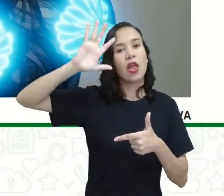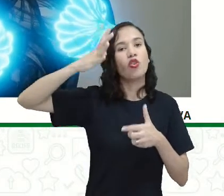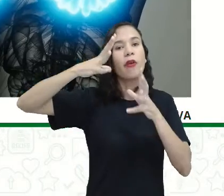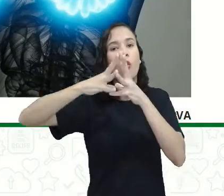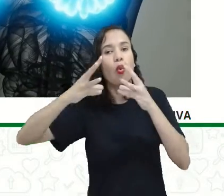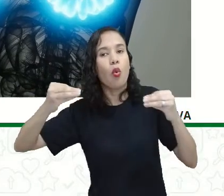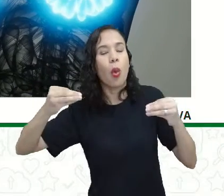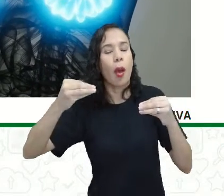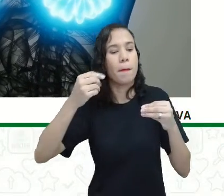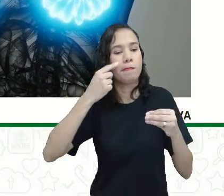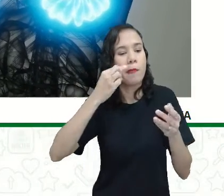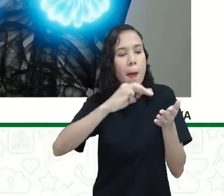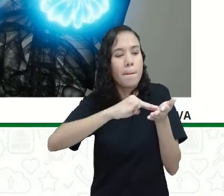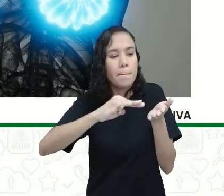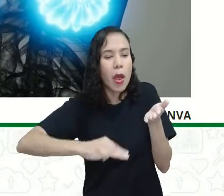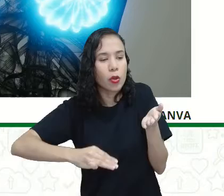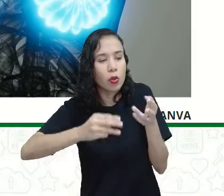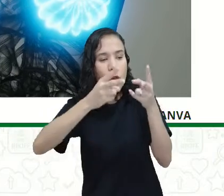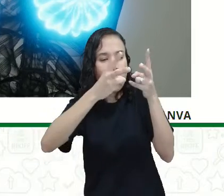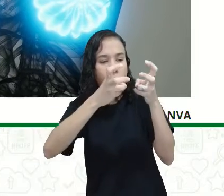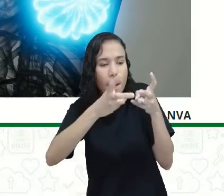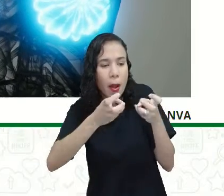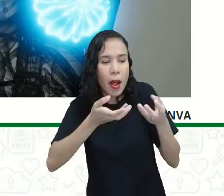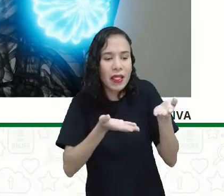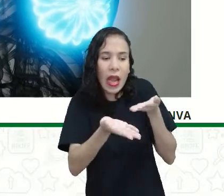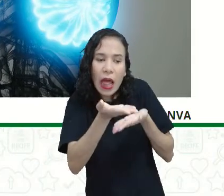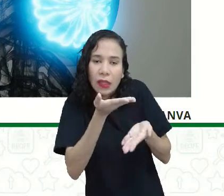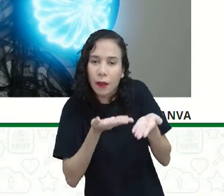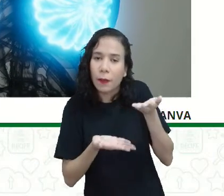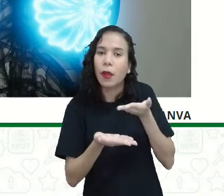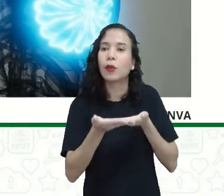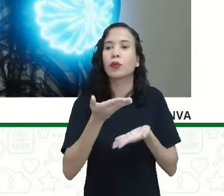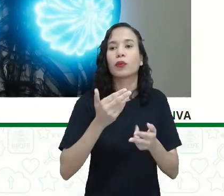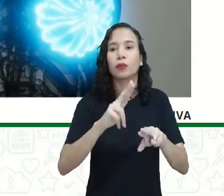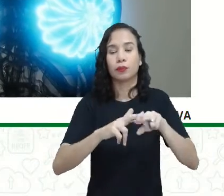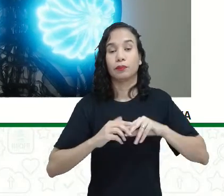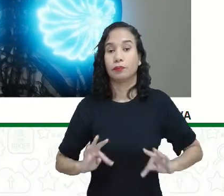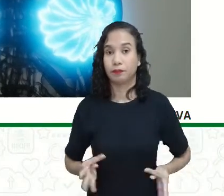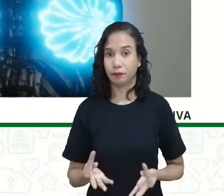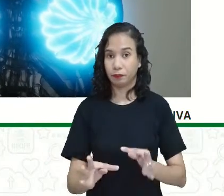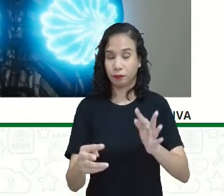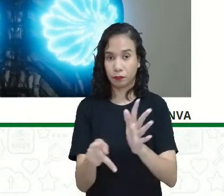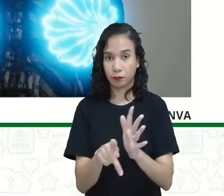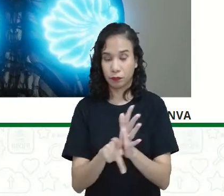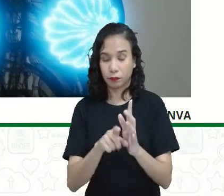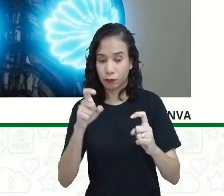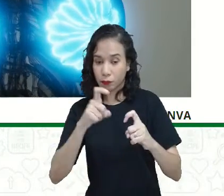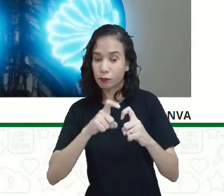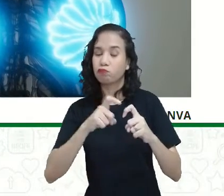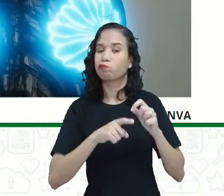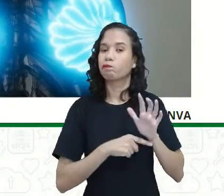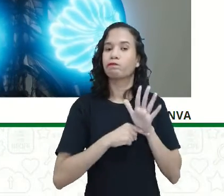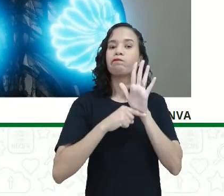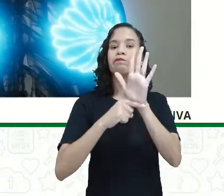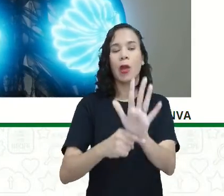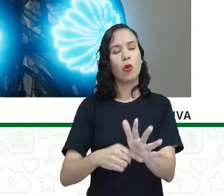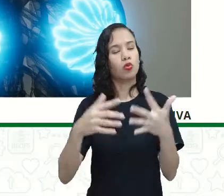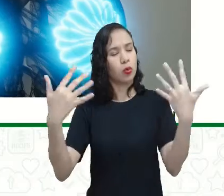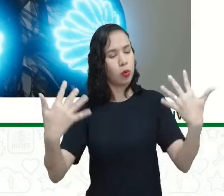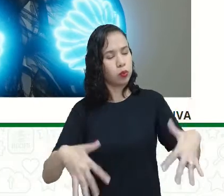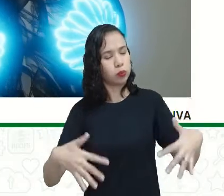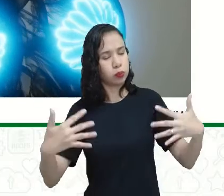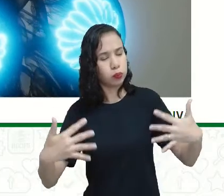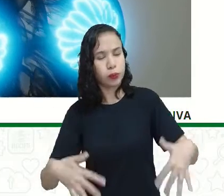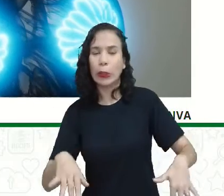métodos diagnósticos e tratamentos. Então, a tecnologia na medicina ajudou